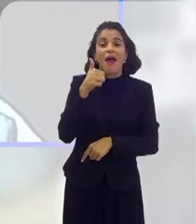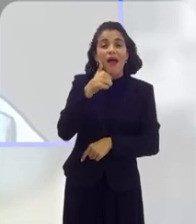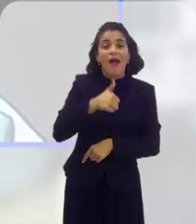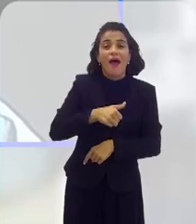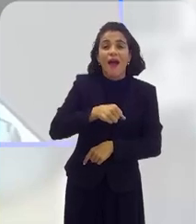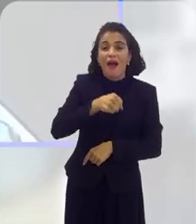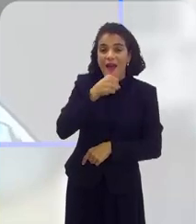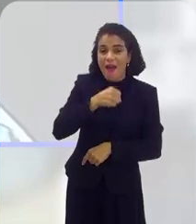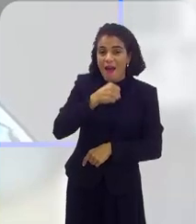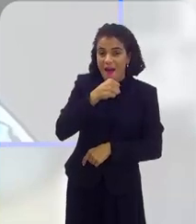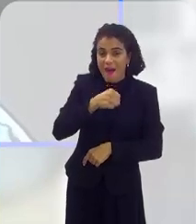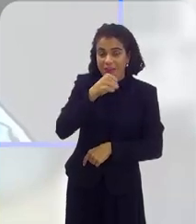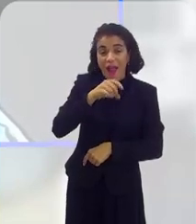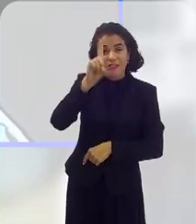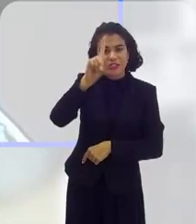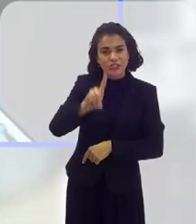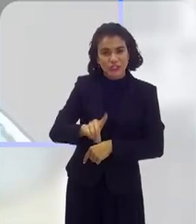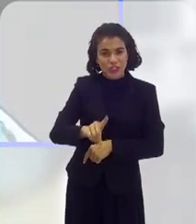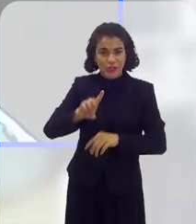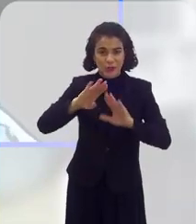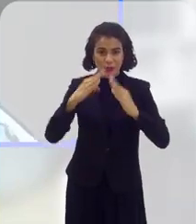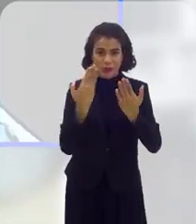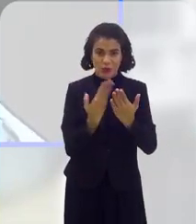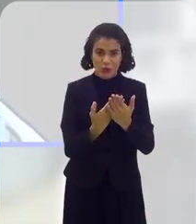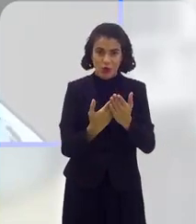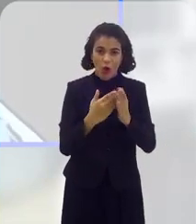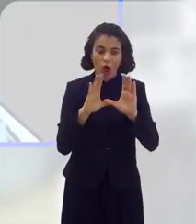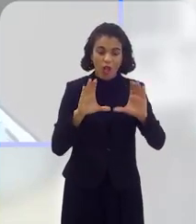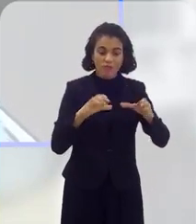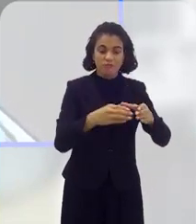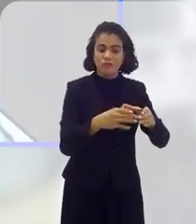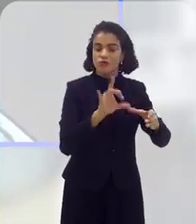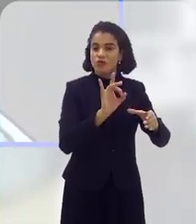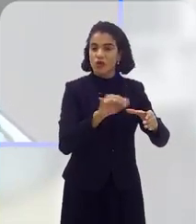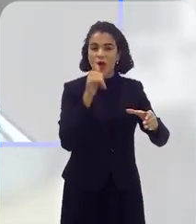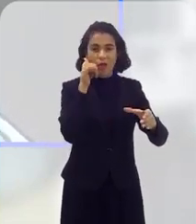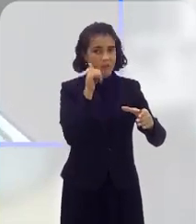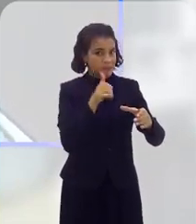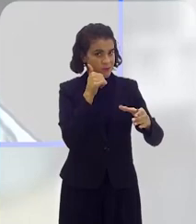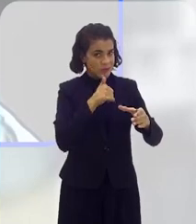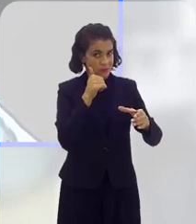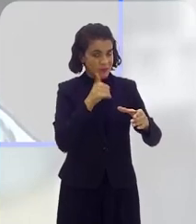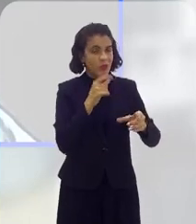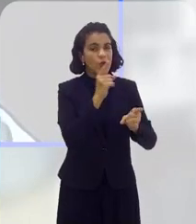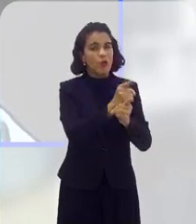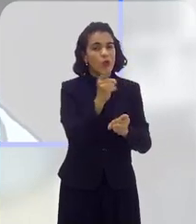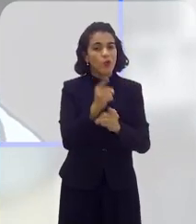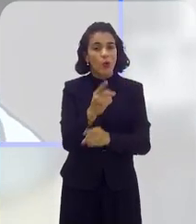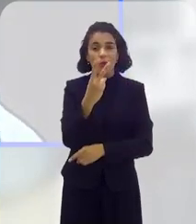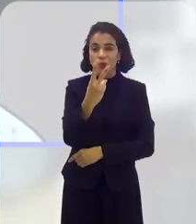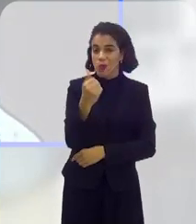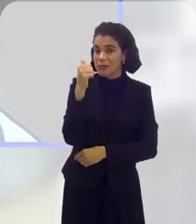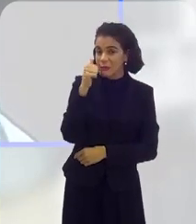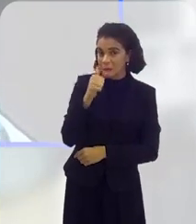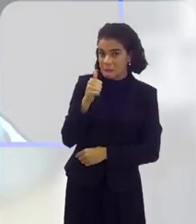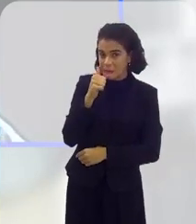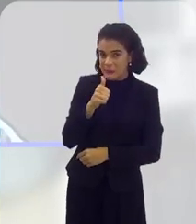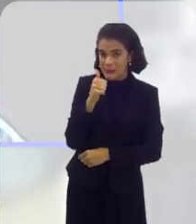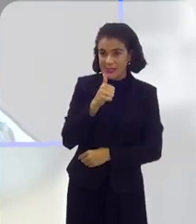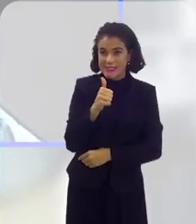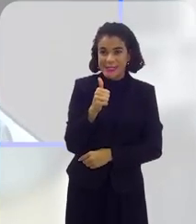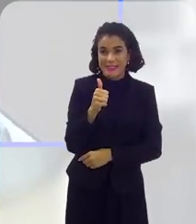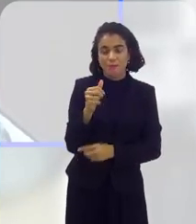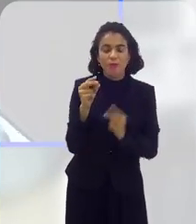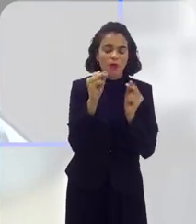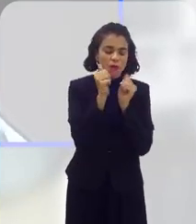cuja avó era diretora de uma escola de meninas, de moças, que encontraram duas